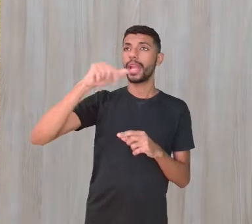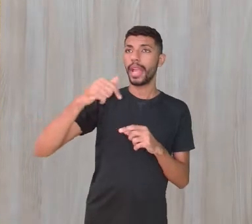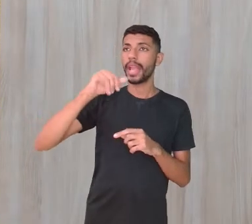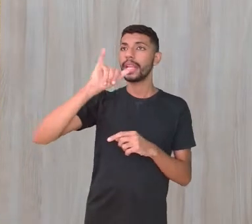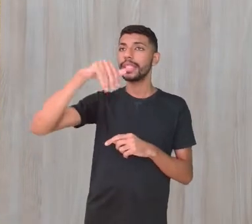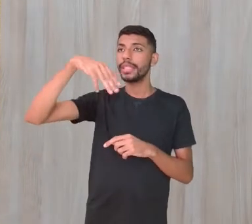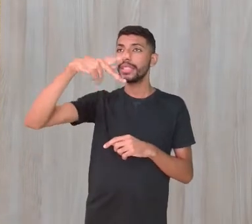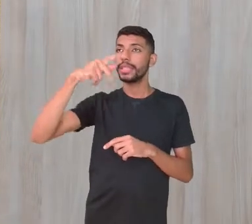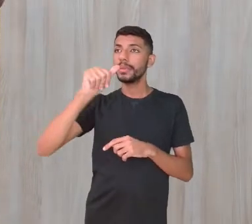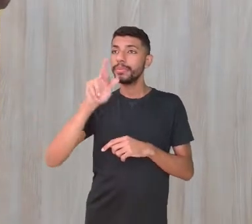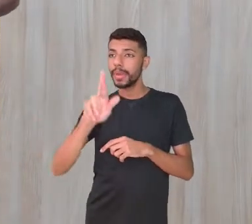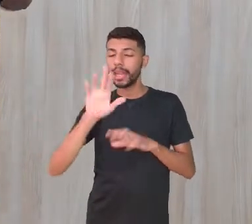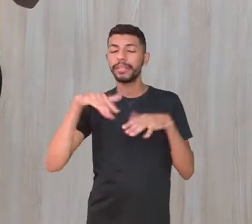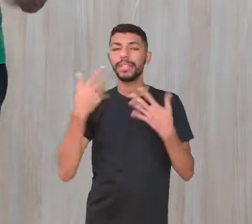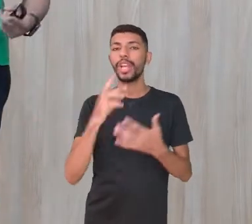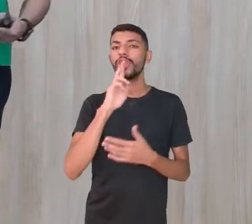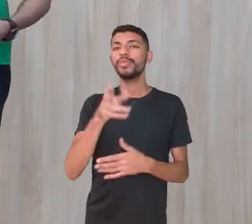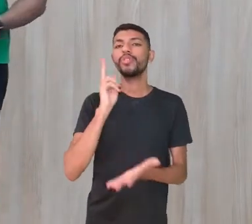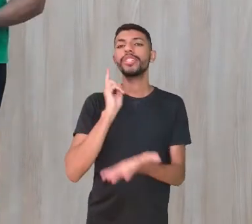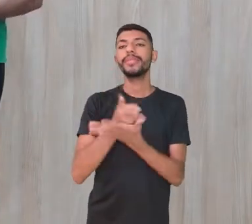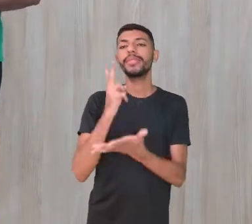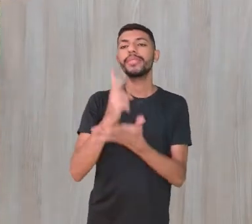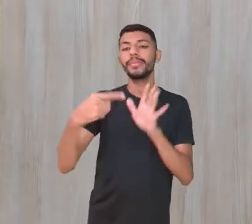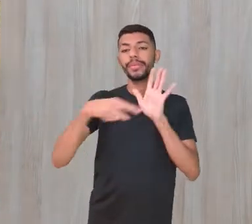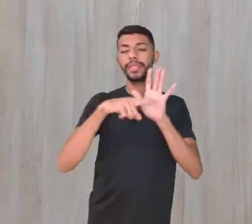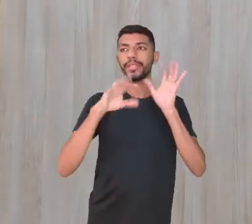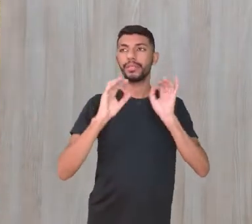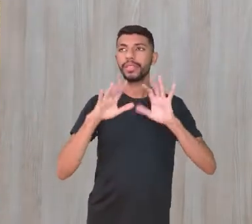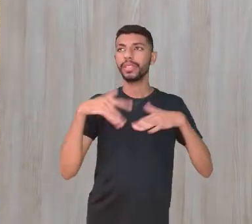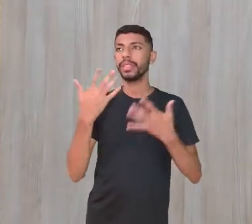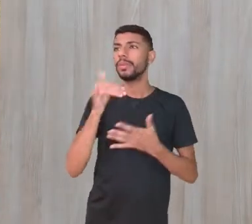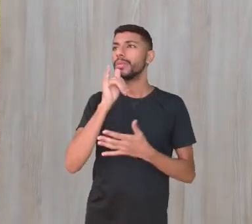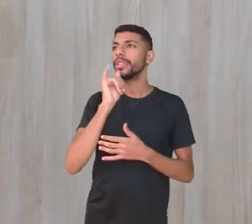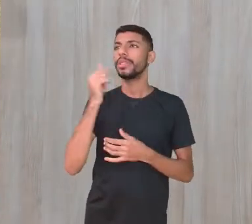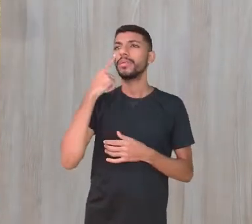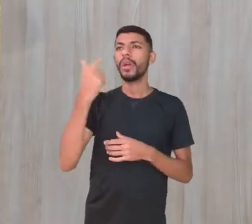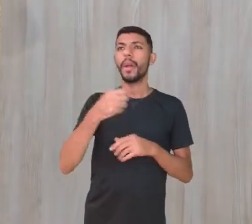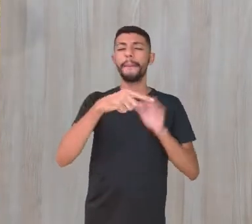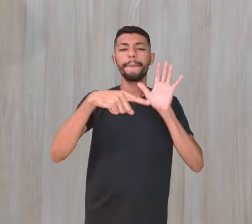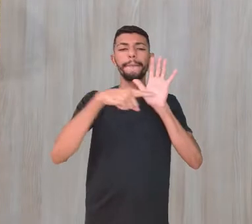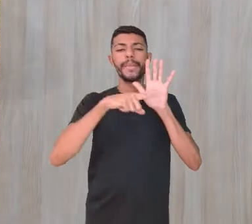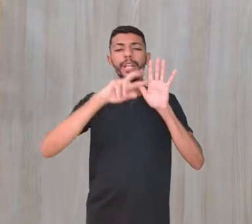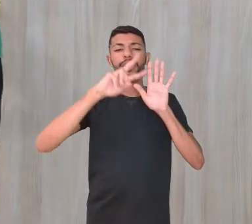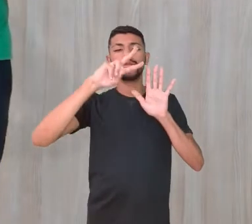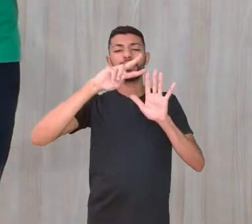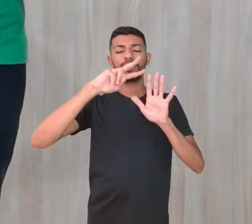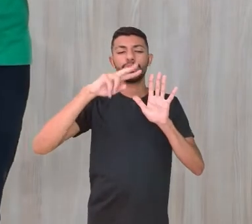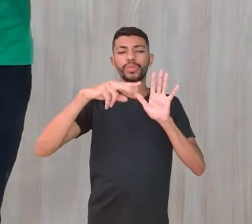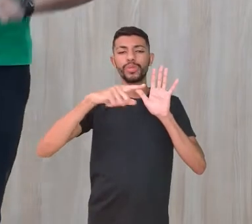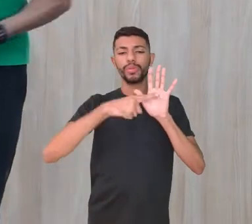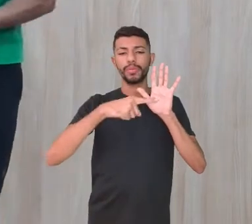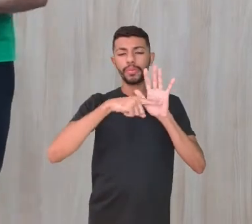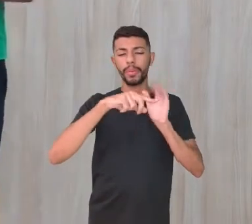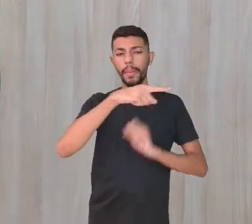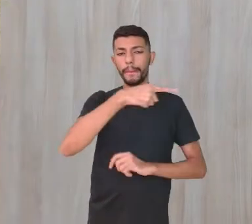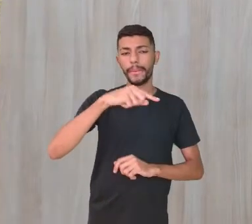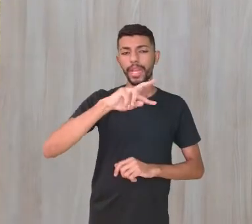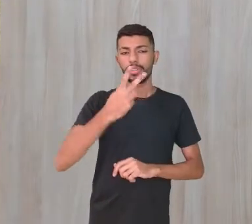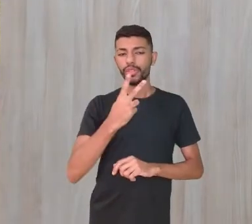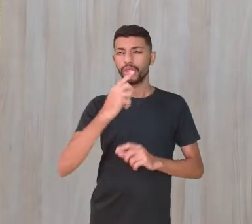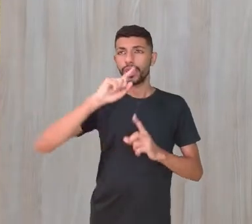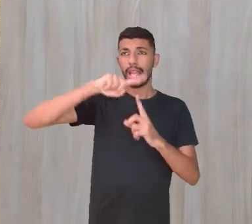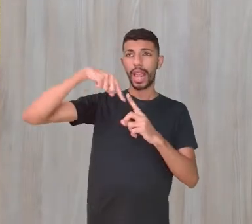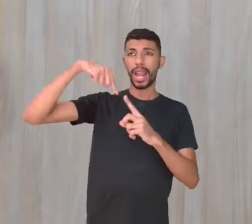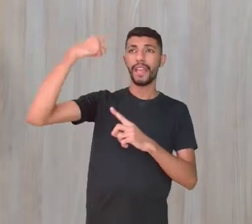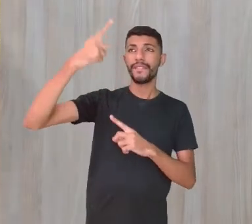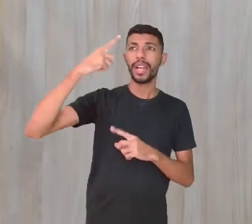o resultado sempre vai dar negativo. Imagina que eu coloco aí menos 2 elevado à 7ª potência. Aí você escreve todos